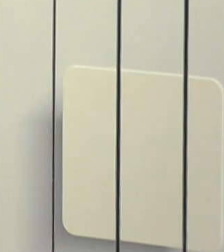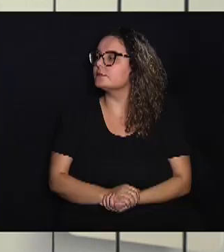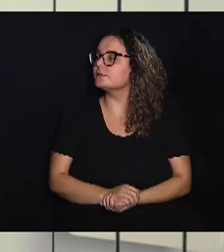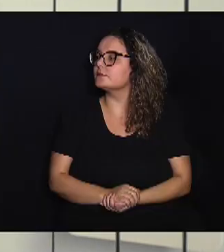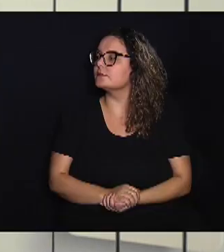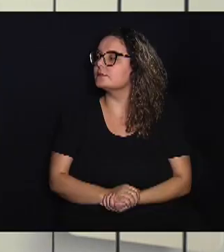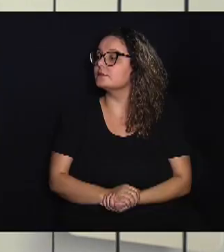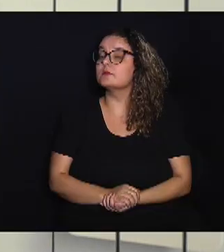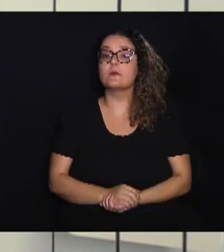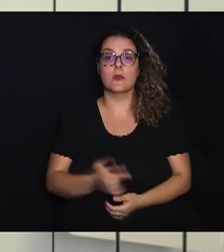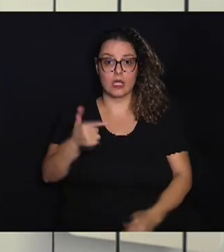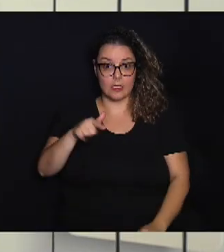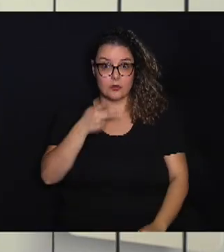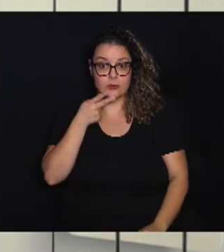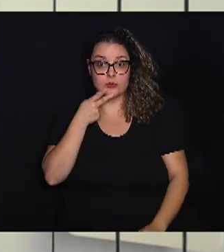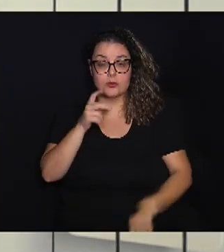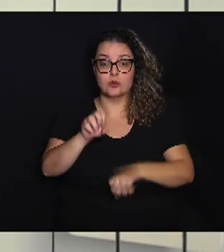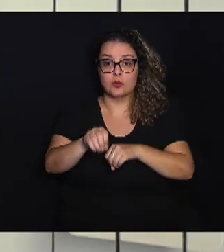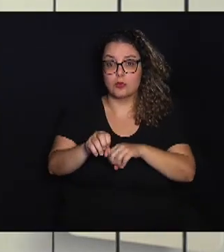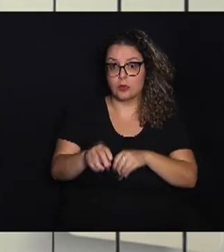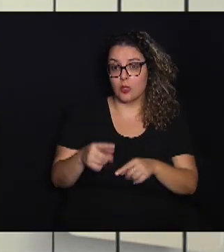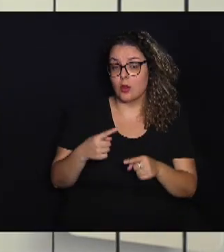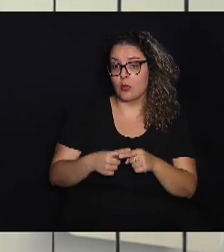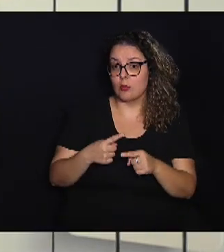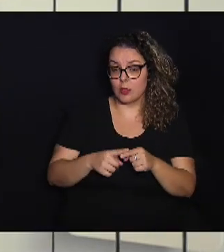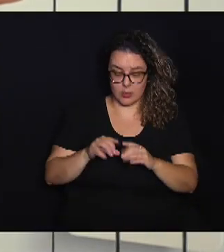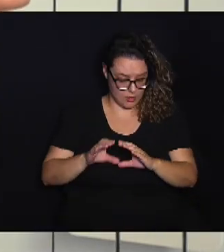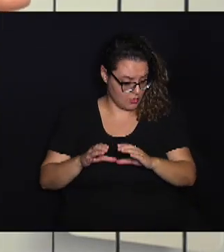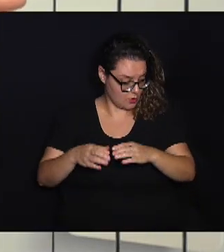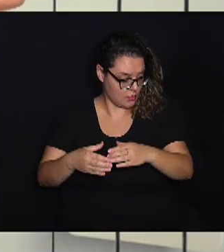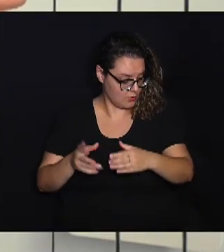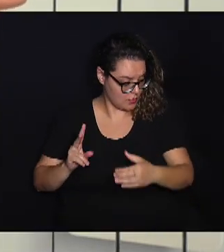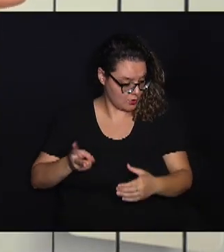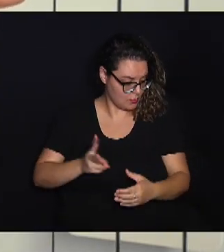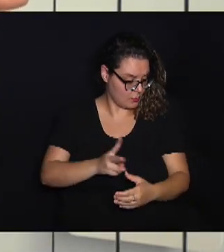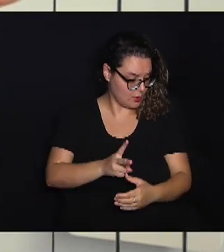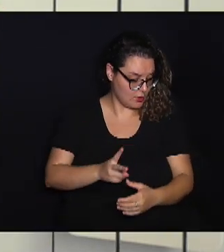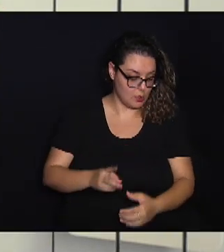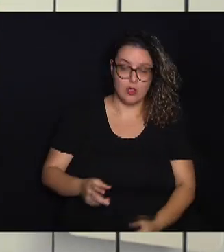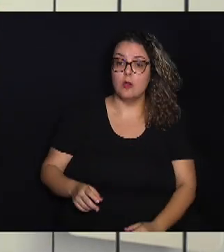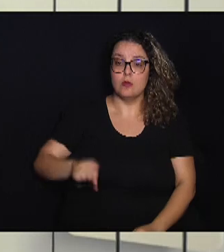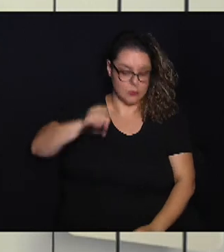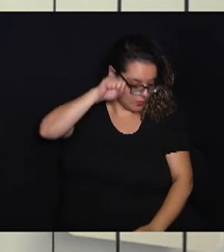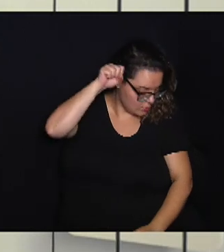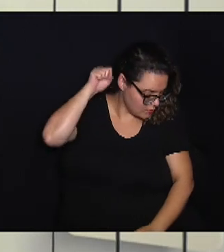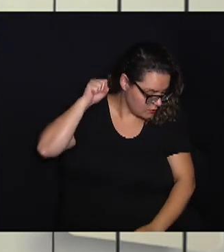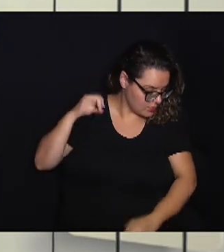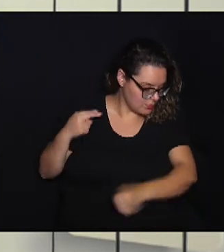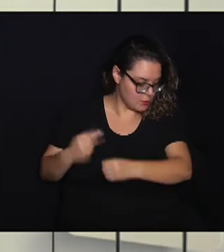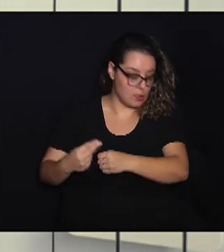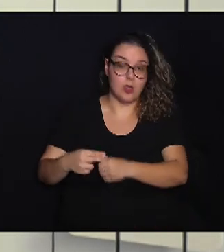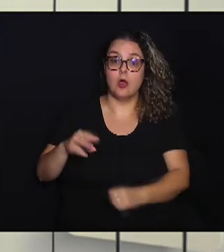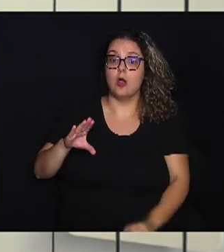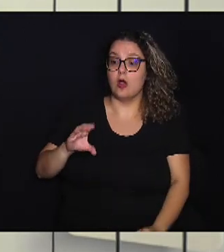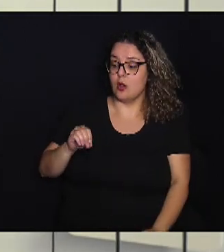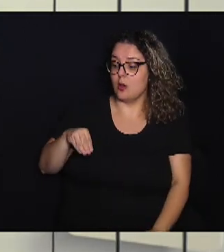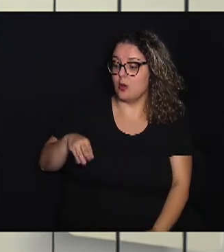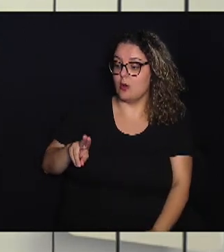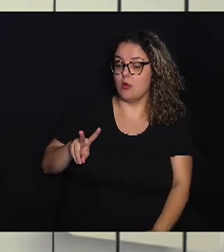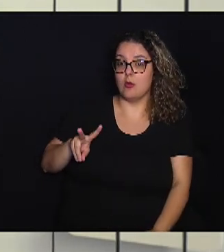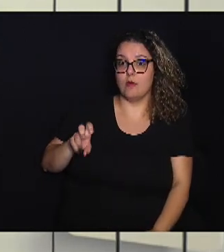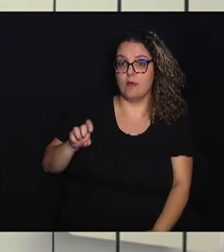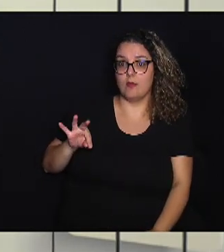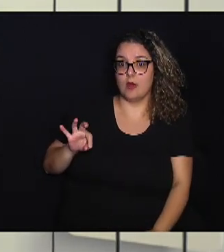E a gente segue falando sobre educação porque a Comissão Permanente para os Vestibulares da Unicamp, a Conveste, prorrogou